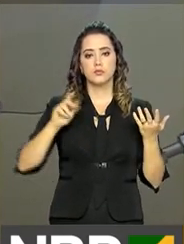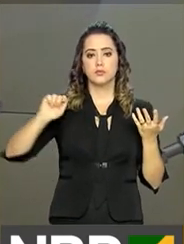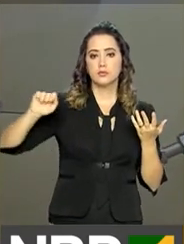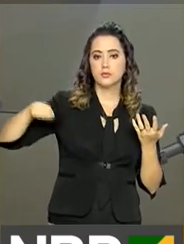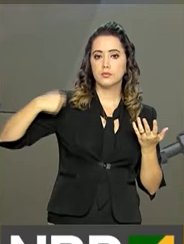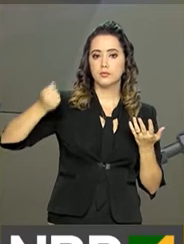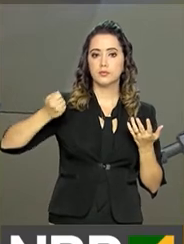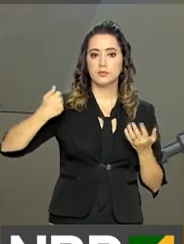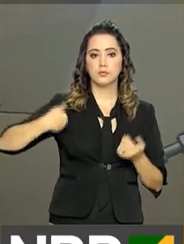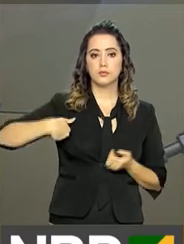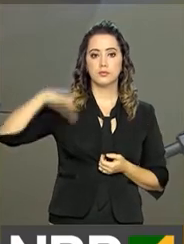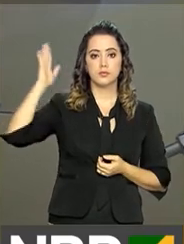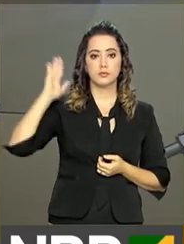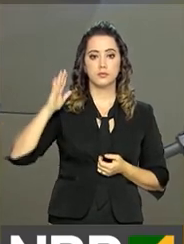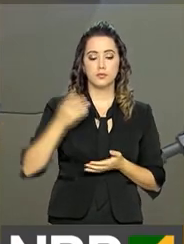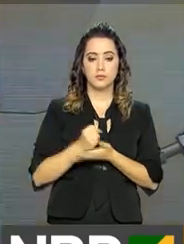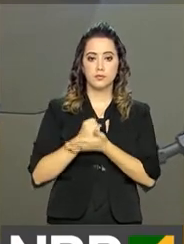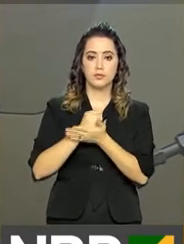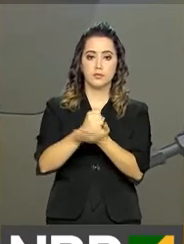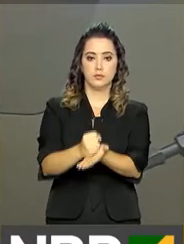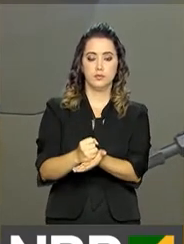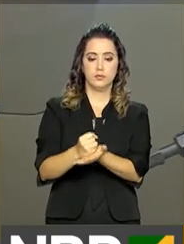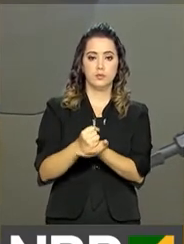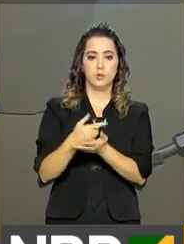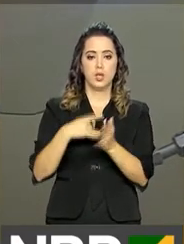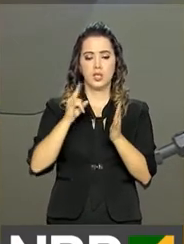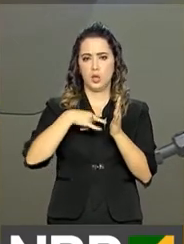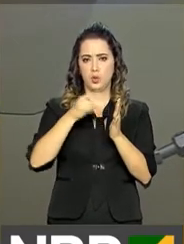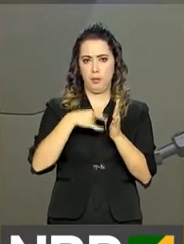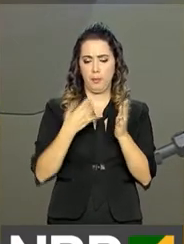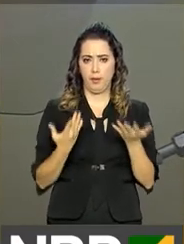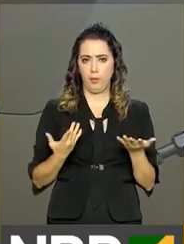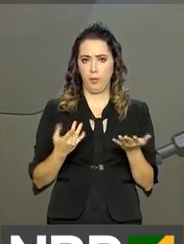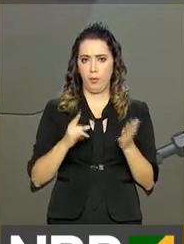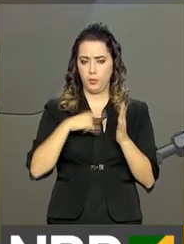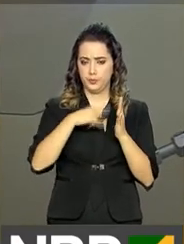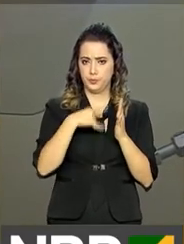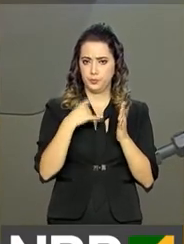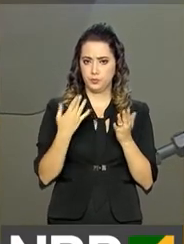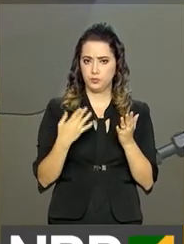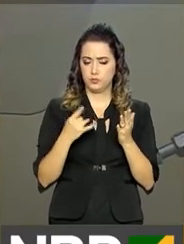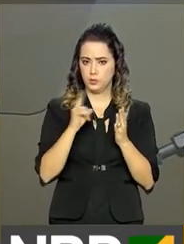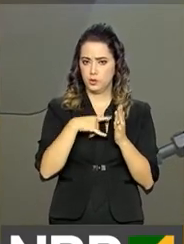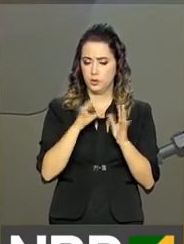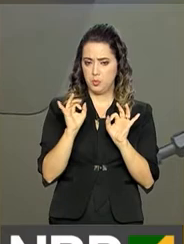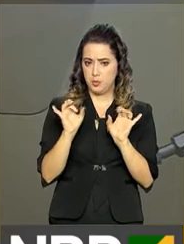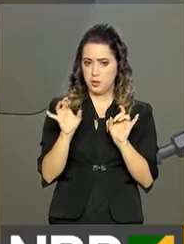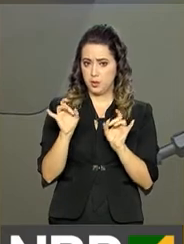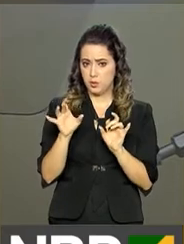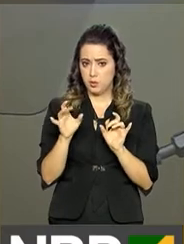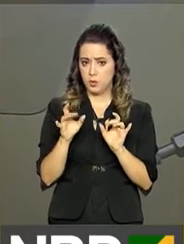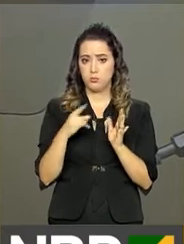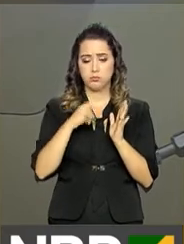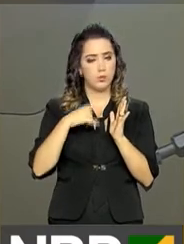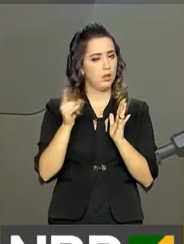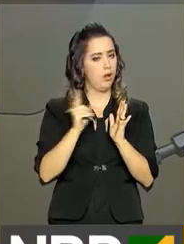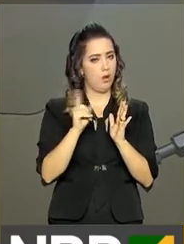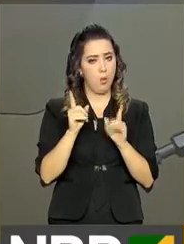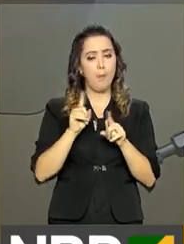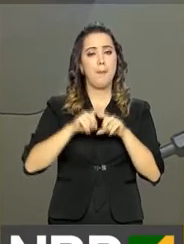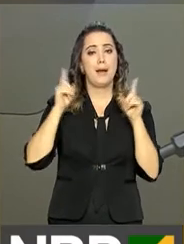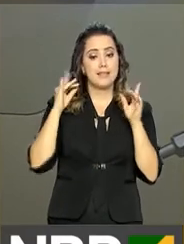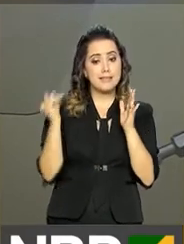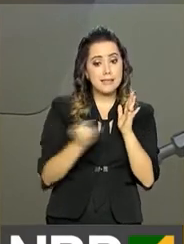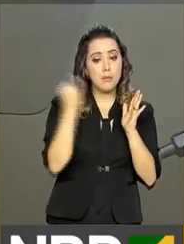simboliza muito mais do que a entrega de um papel, não é, de um documento oficial, por mais importante que